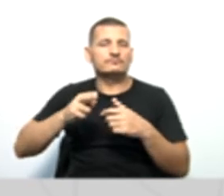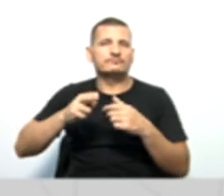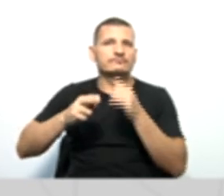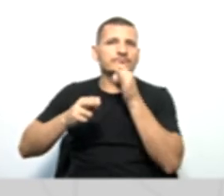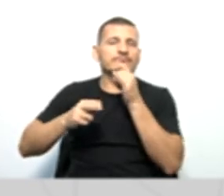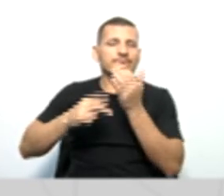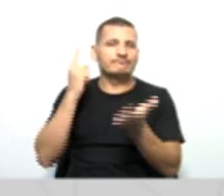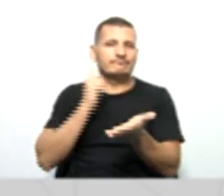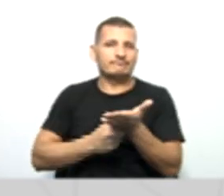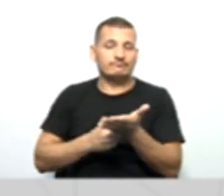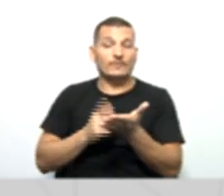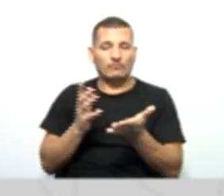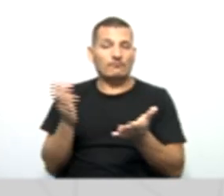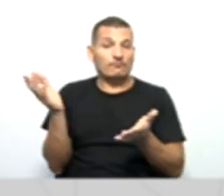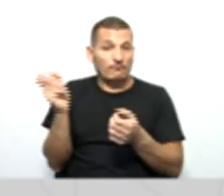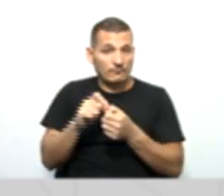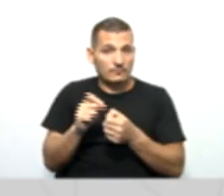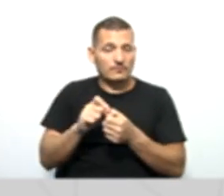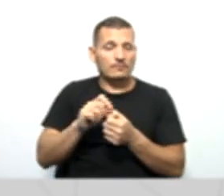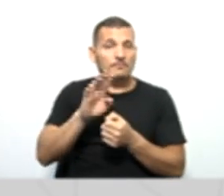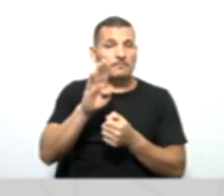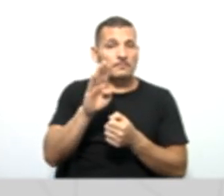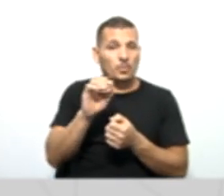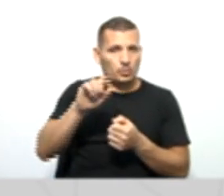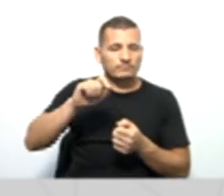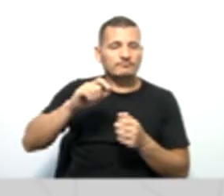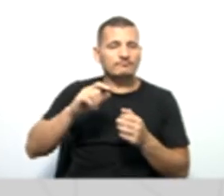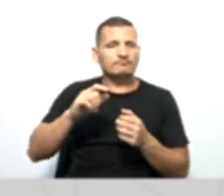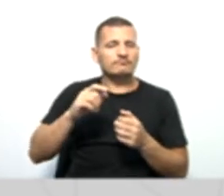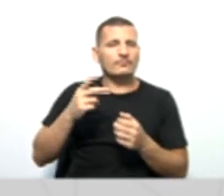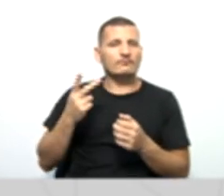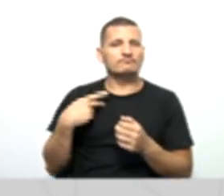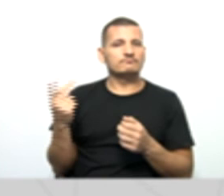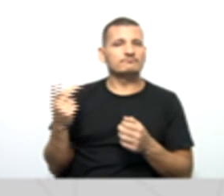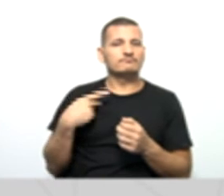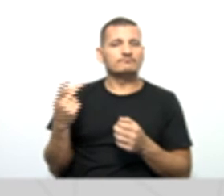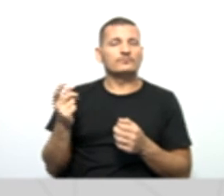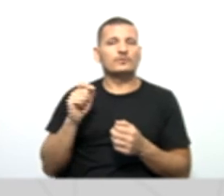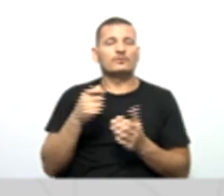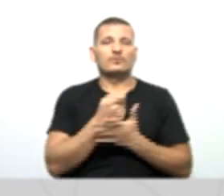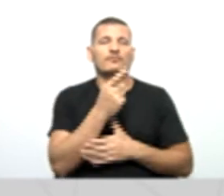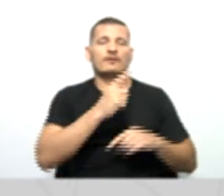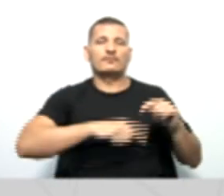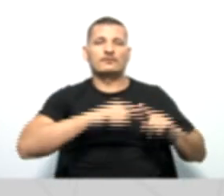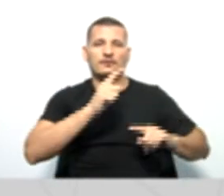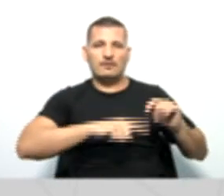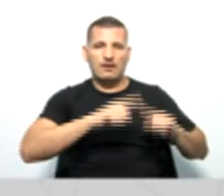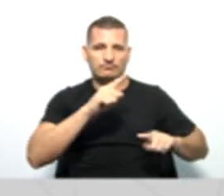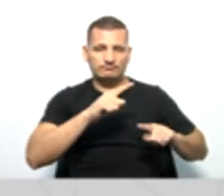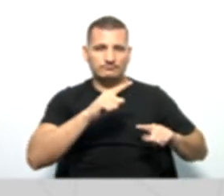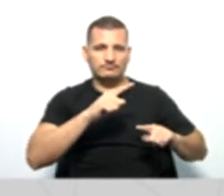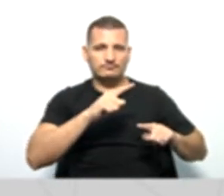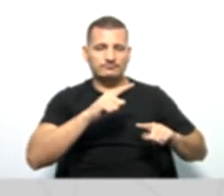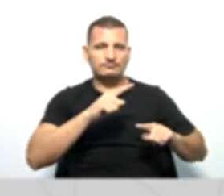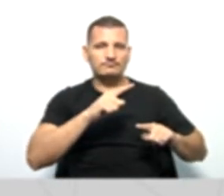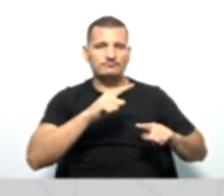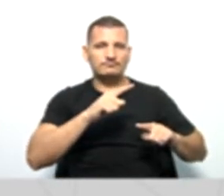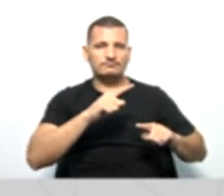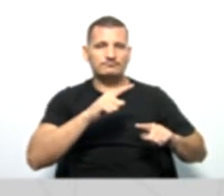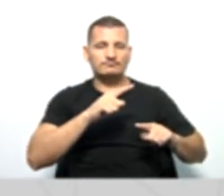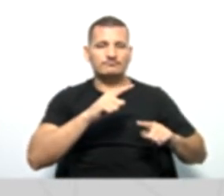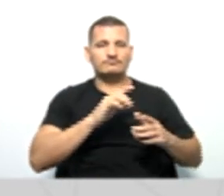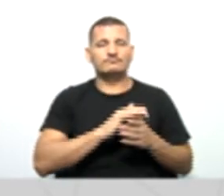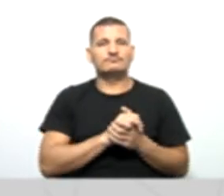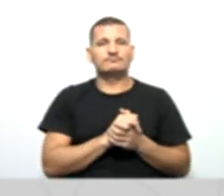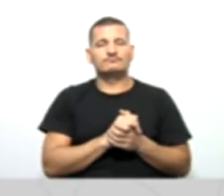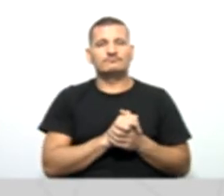fazer um bolo. E aí, eu e o Ademar vamos ficar responsáveis pela compra, pela aquisição dos materiais para a realização